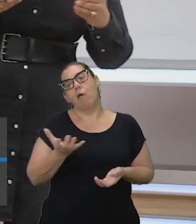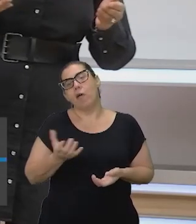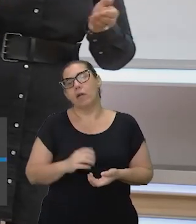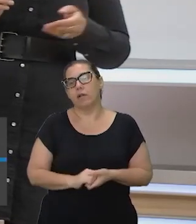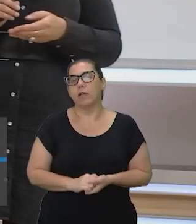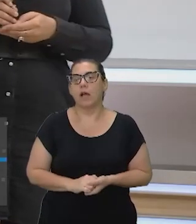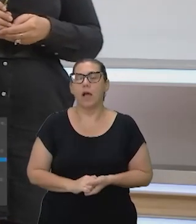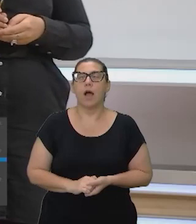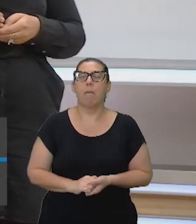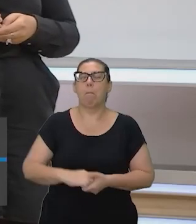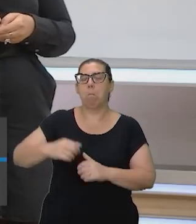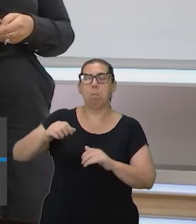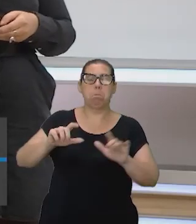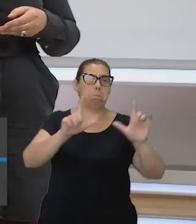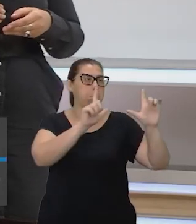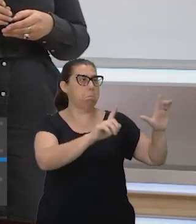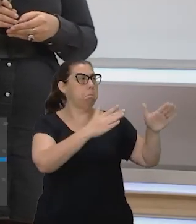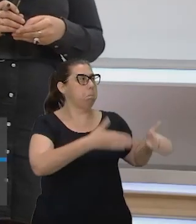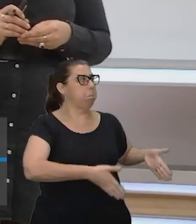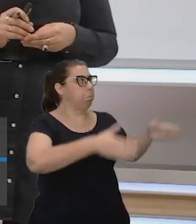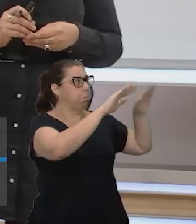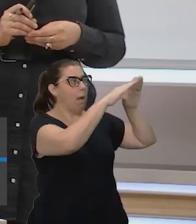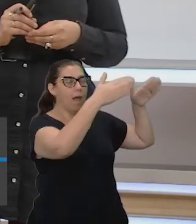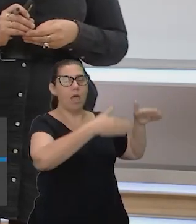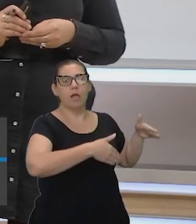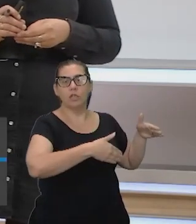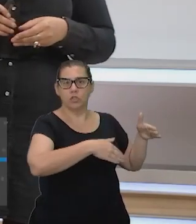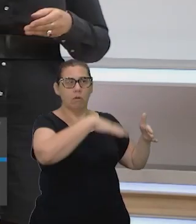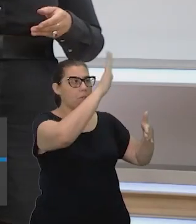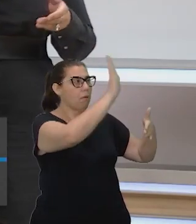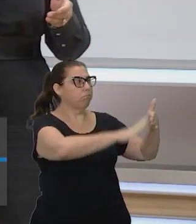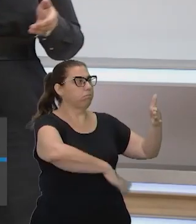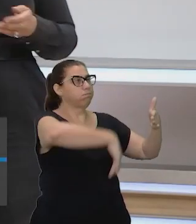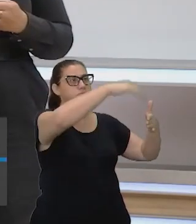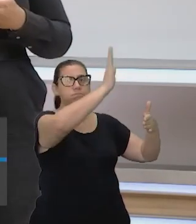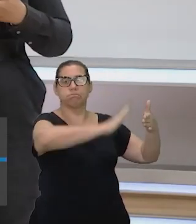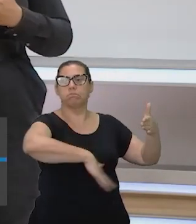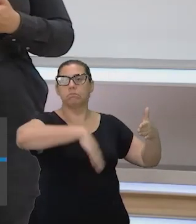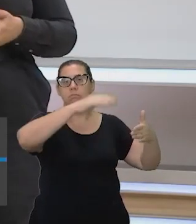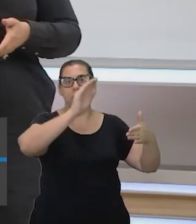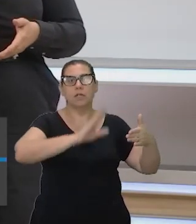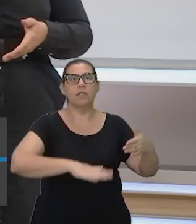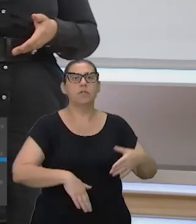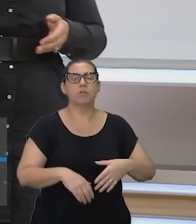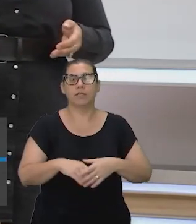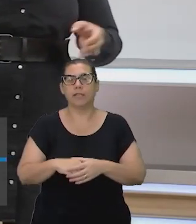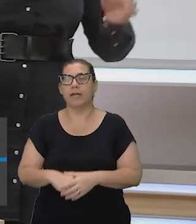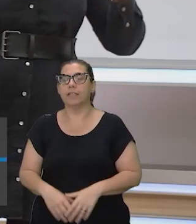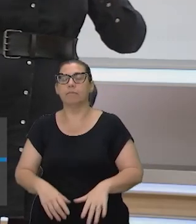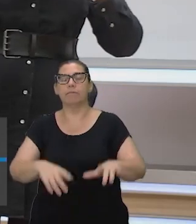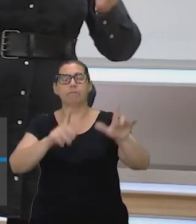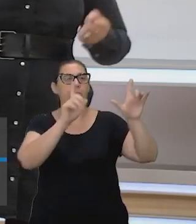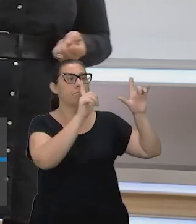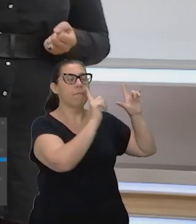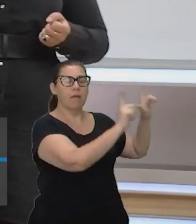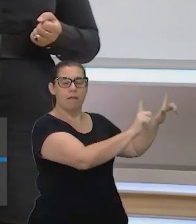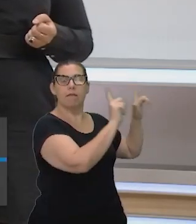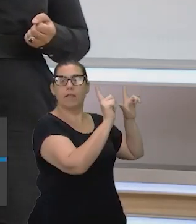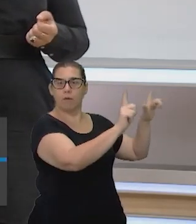as paredes da minha casa. Aí você vai e compra reproduções de obras de arte, né,